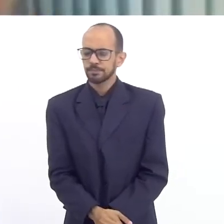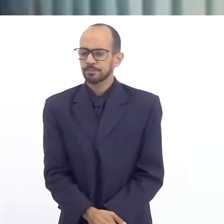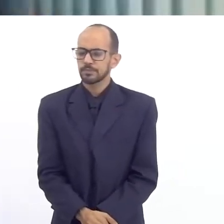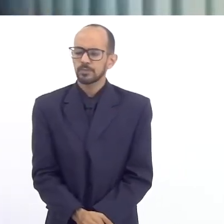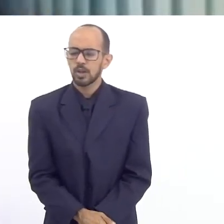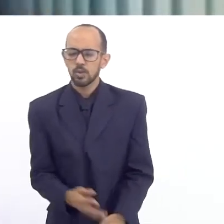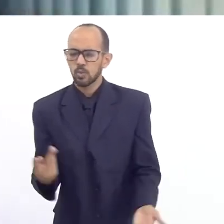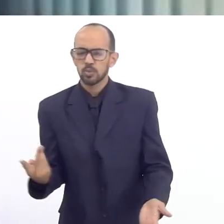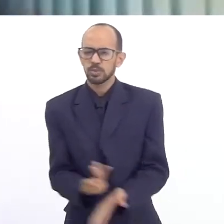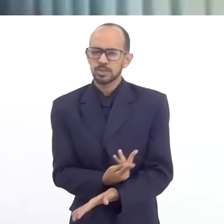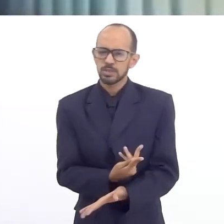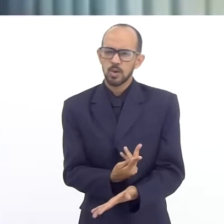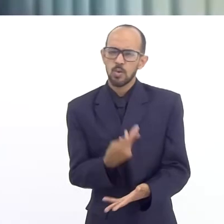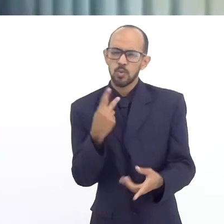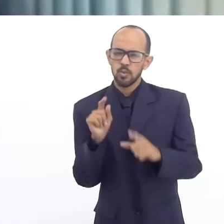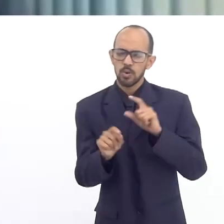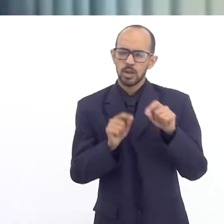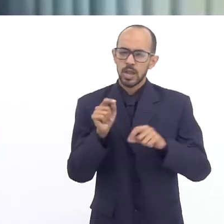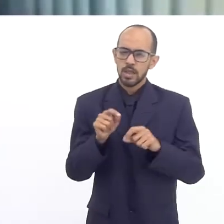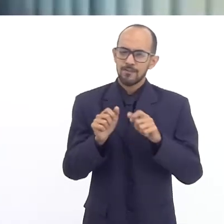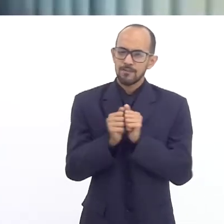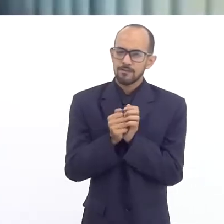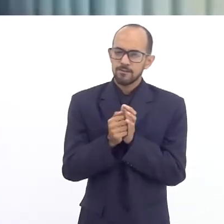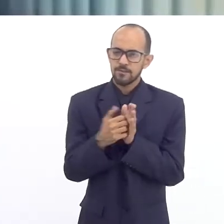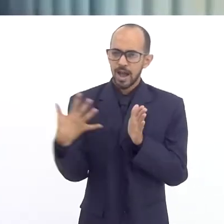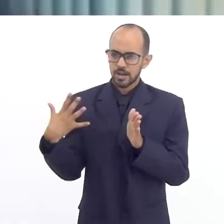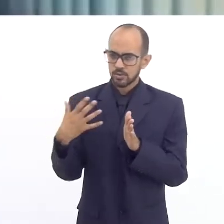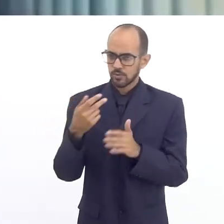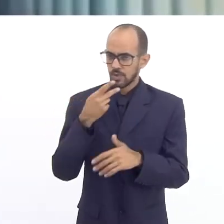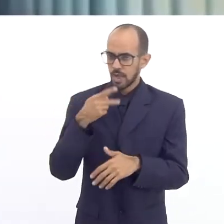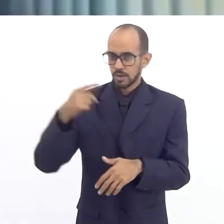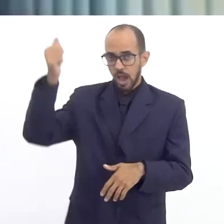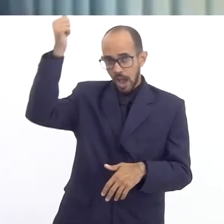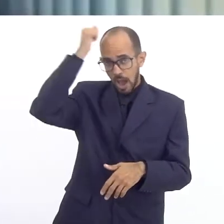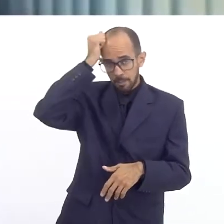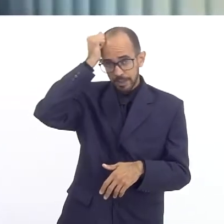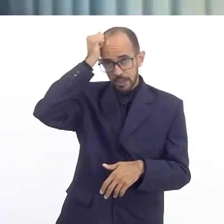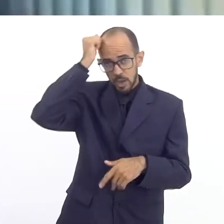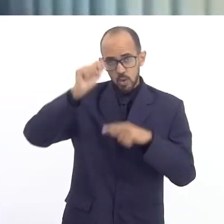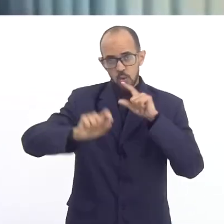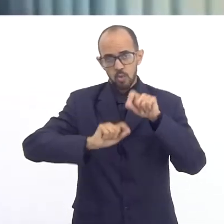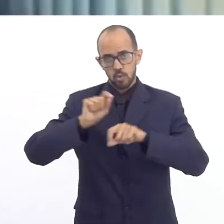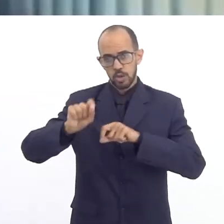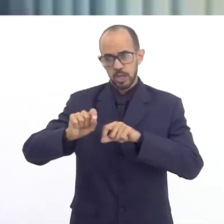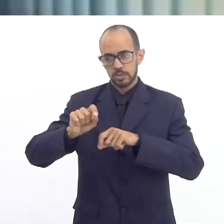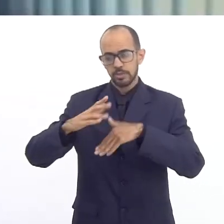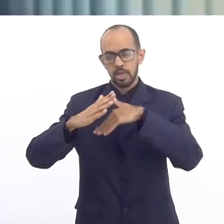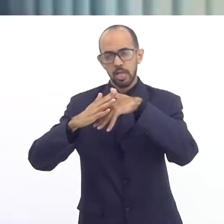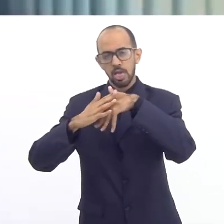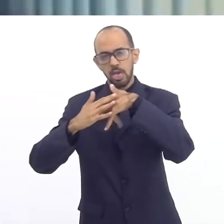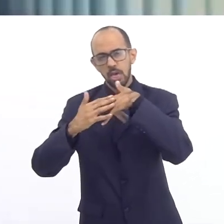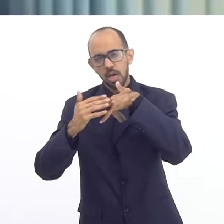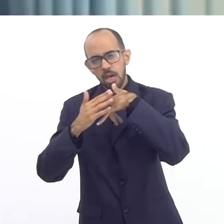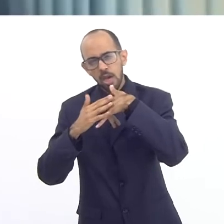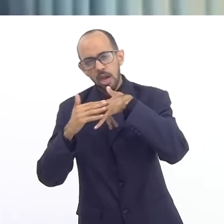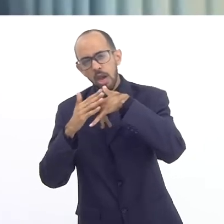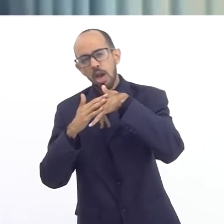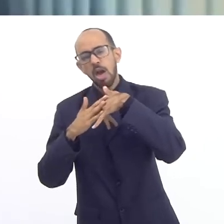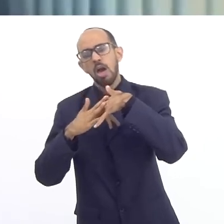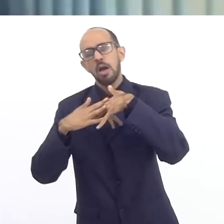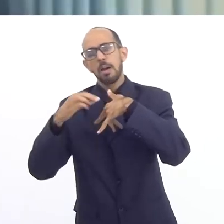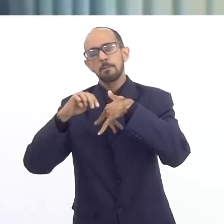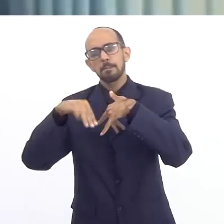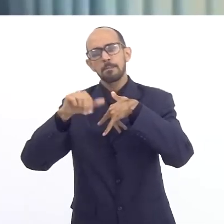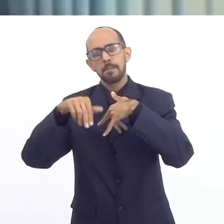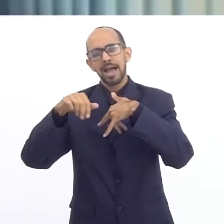avós. Então, teve muito pai me dizendo que se arrependia muito de ter mimado tantos filhos, que